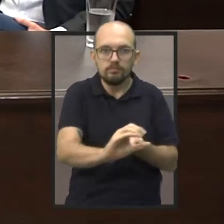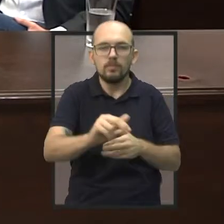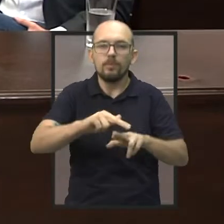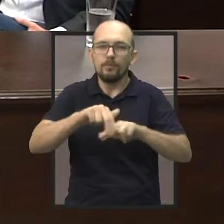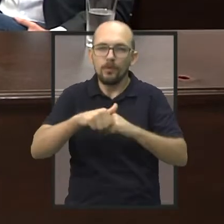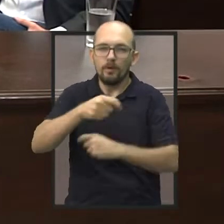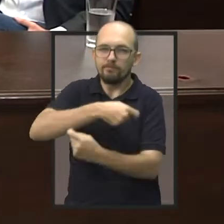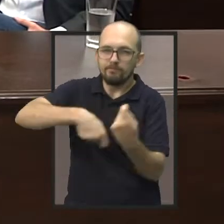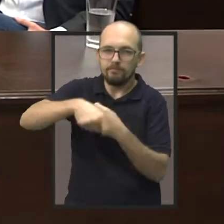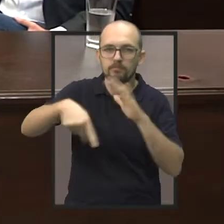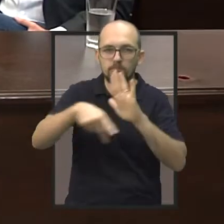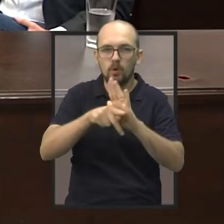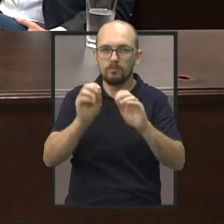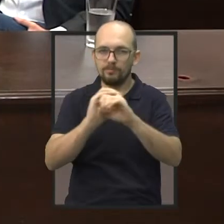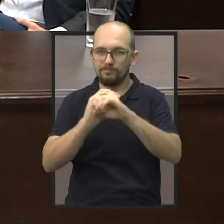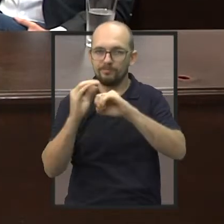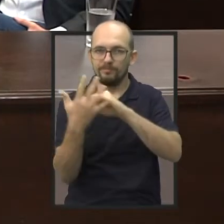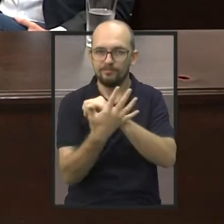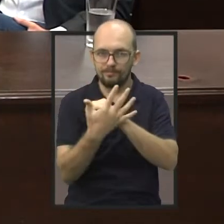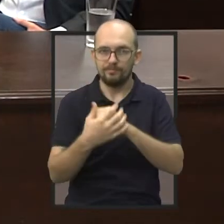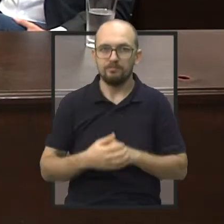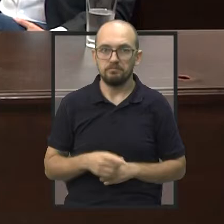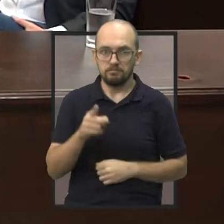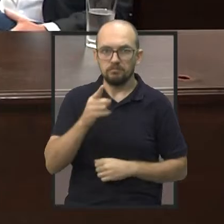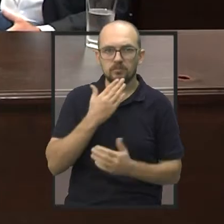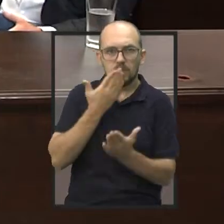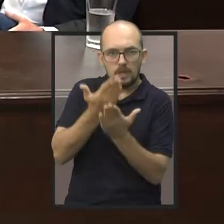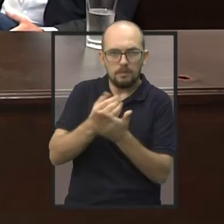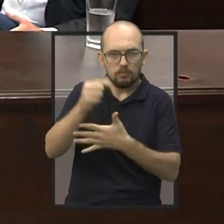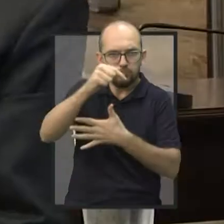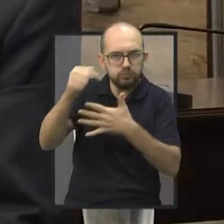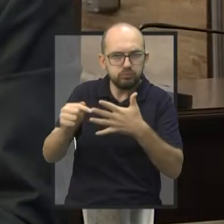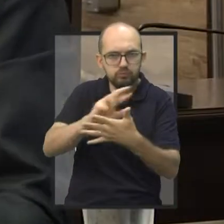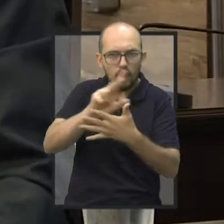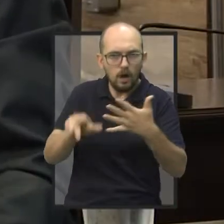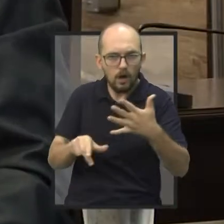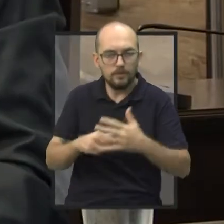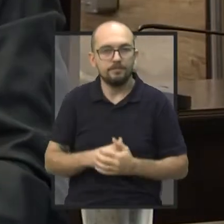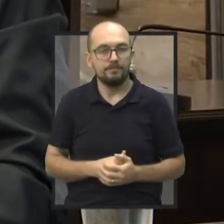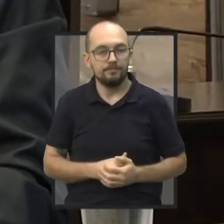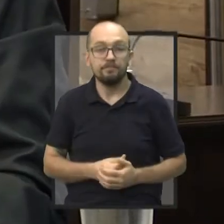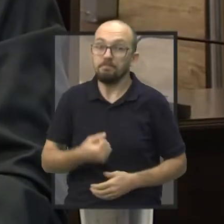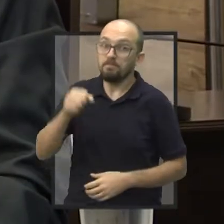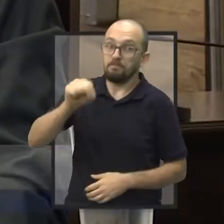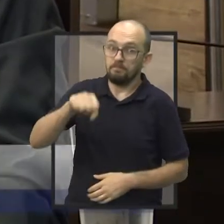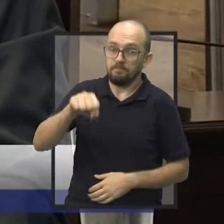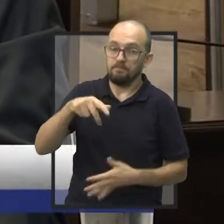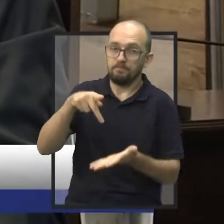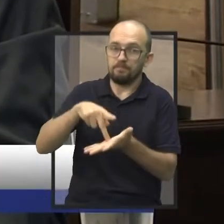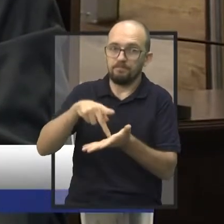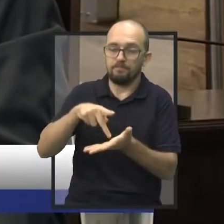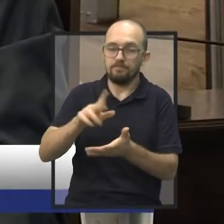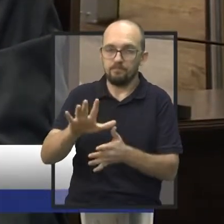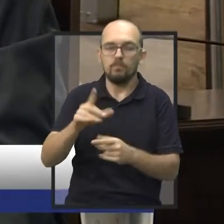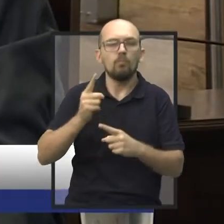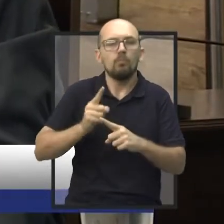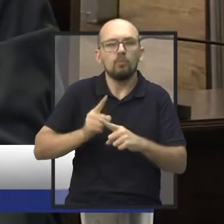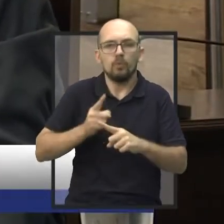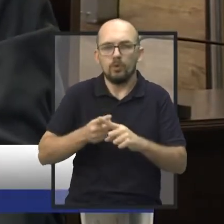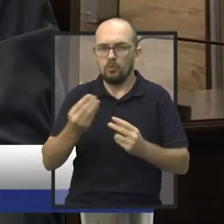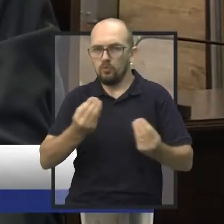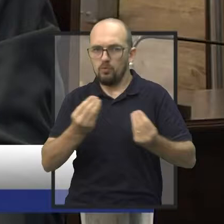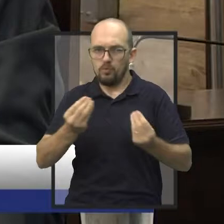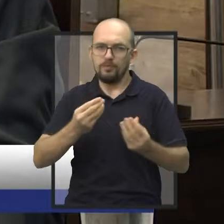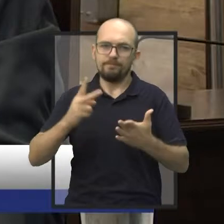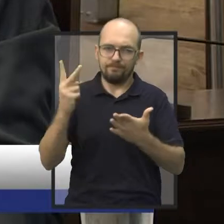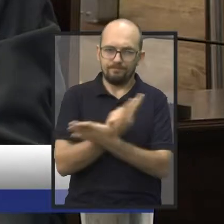à Covid-19. Foram diversos requerimentos nesse sentido. Exatamente, Ângela. Na verdade, assim, como